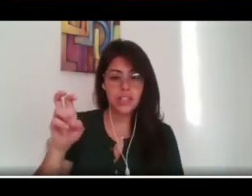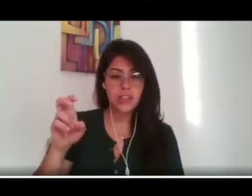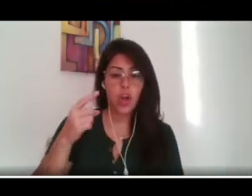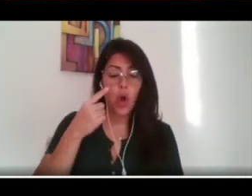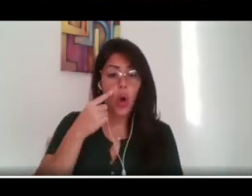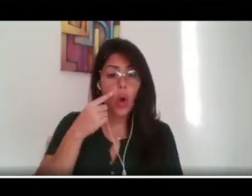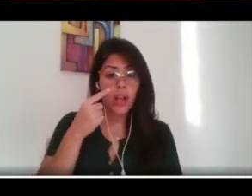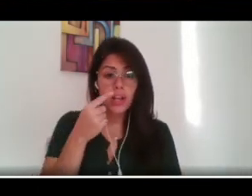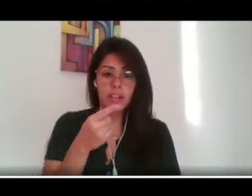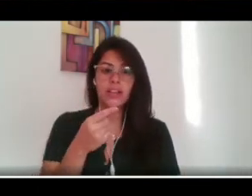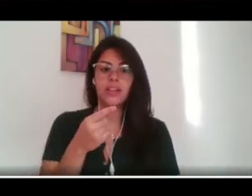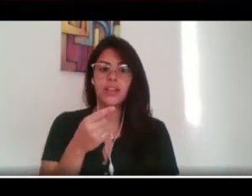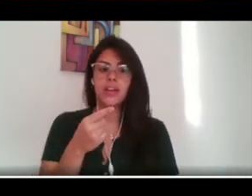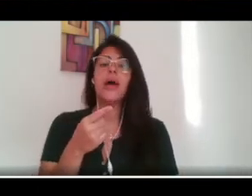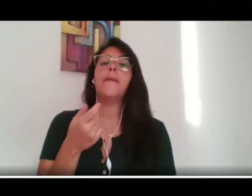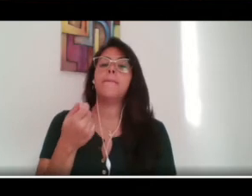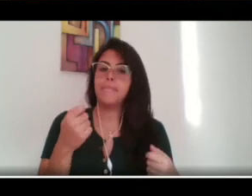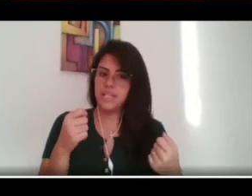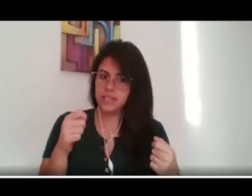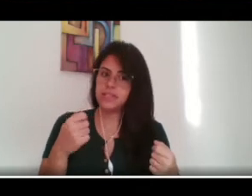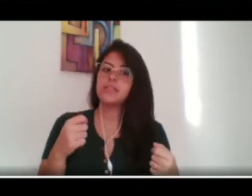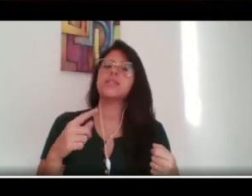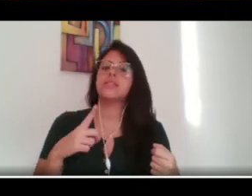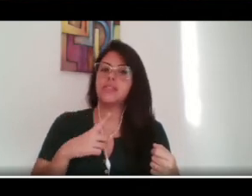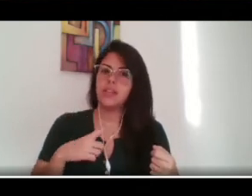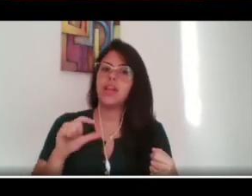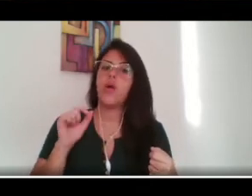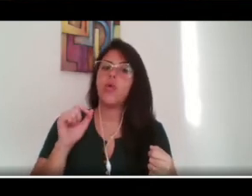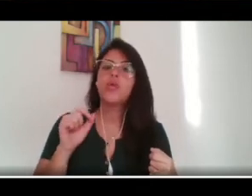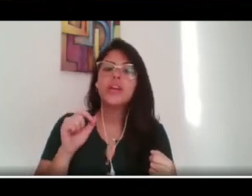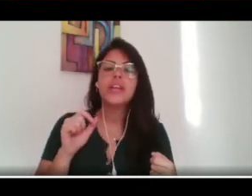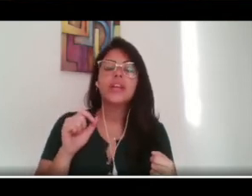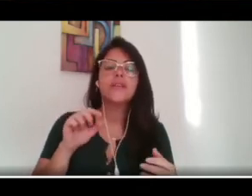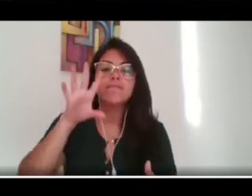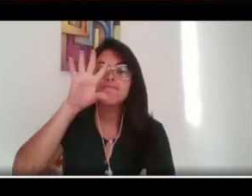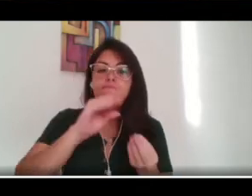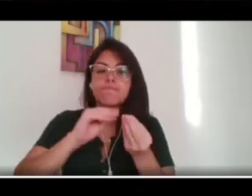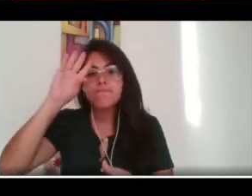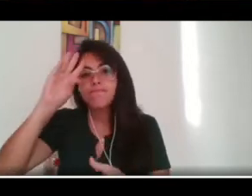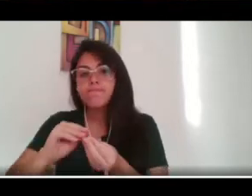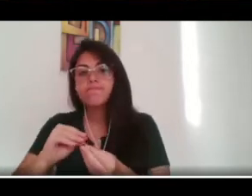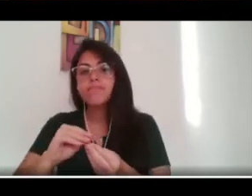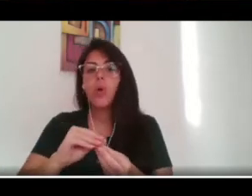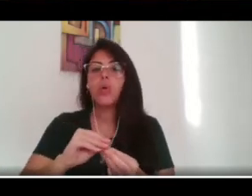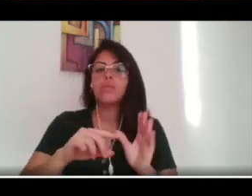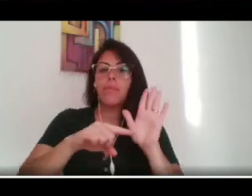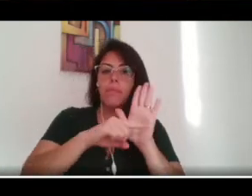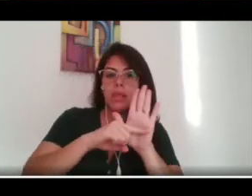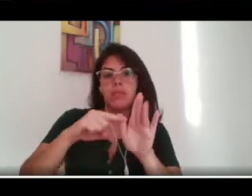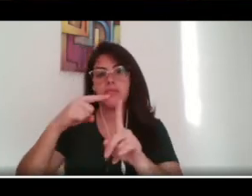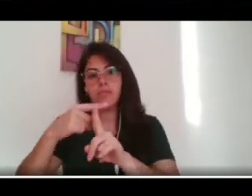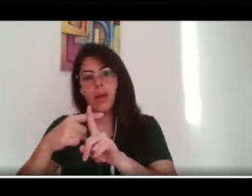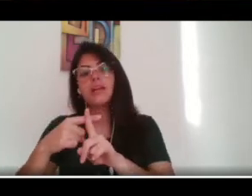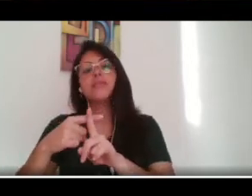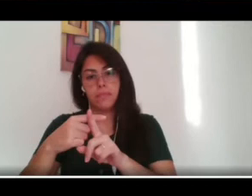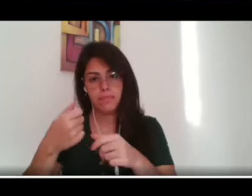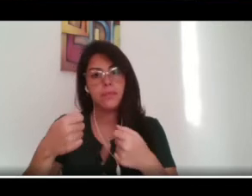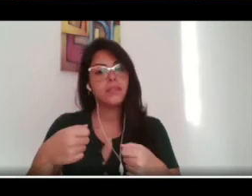importante para achar a resposta certa. Esse meu VY, quando ele chega ao solo, é igual